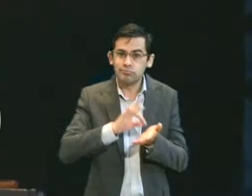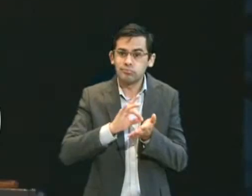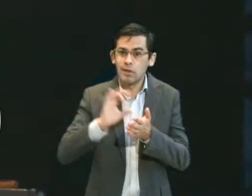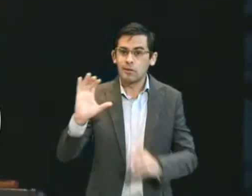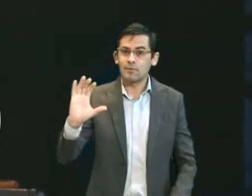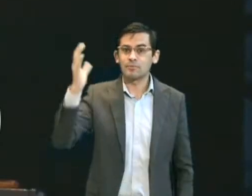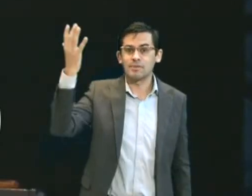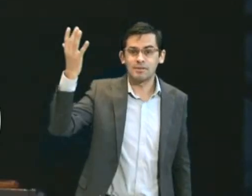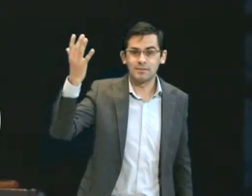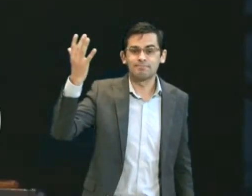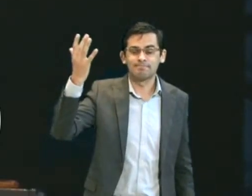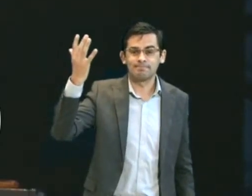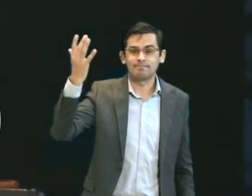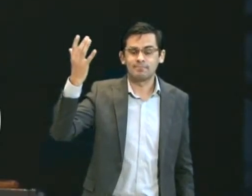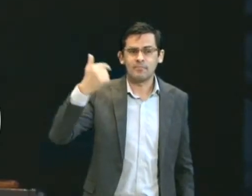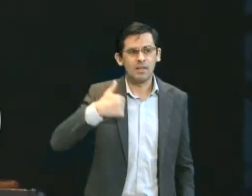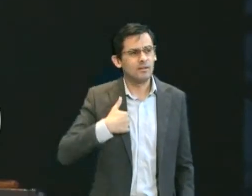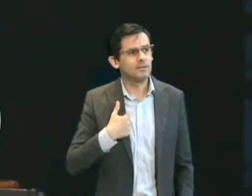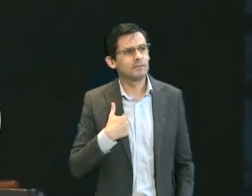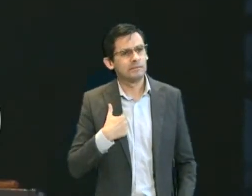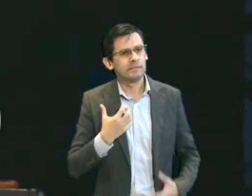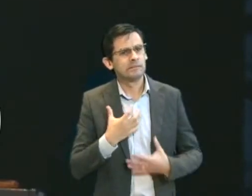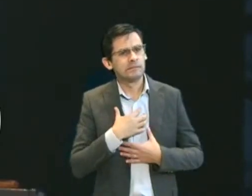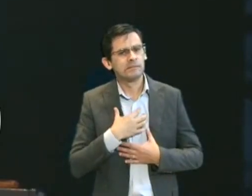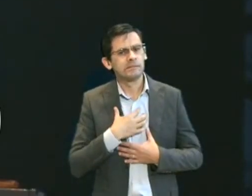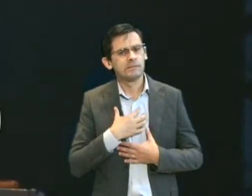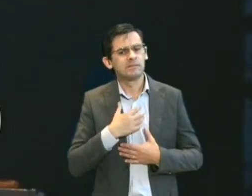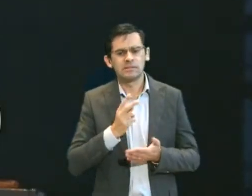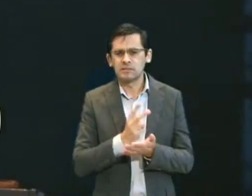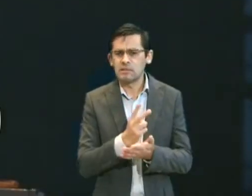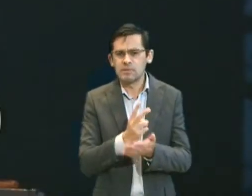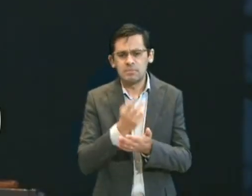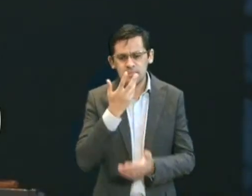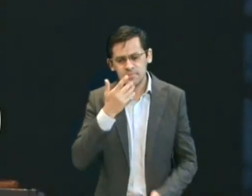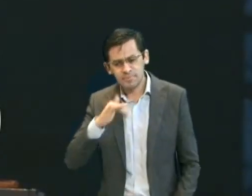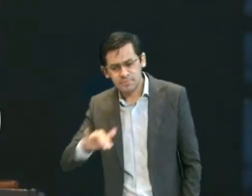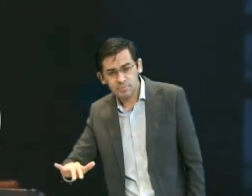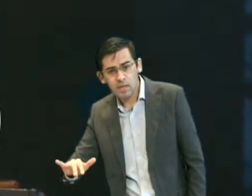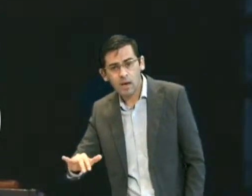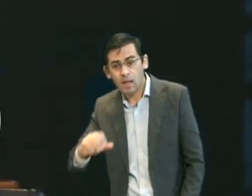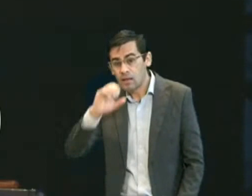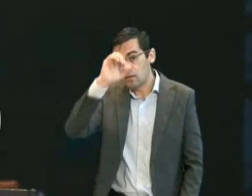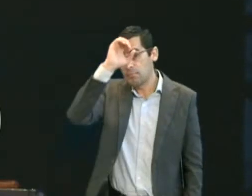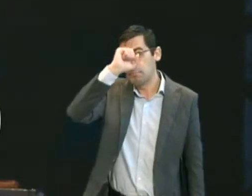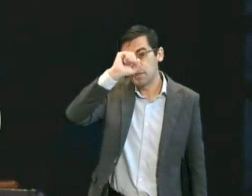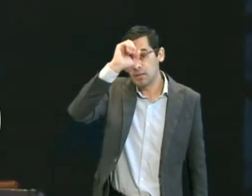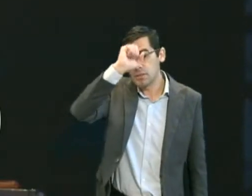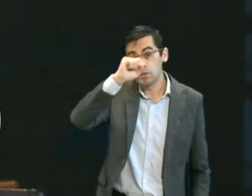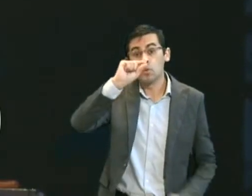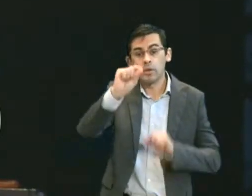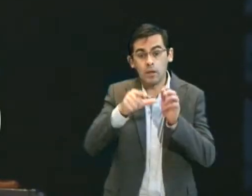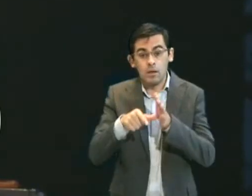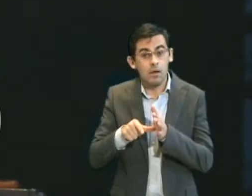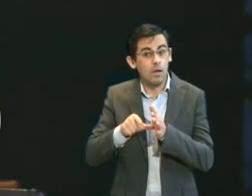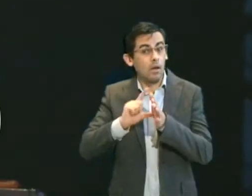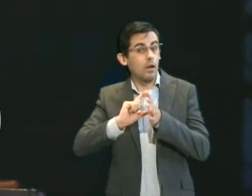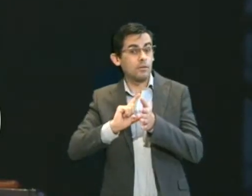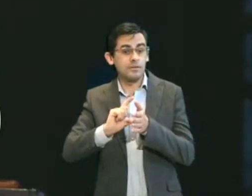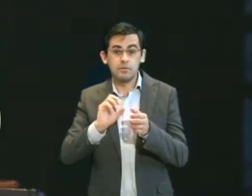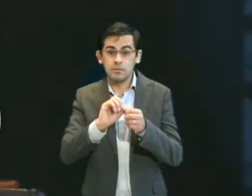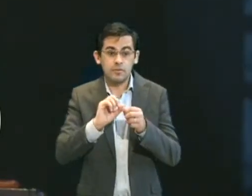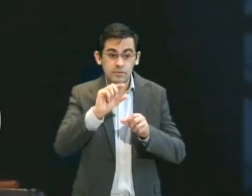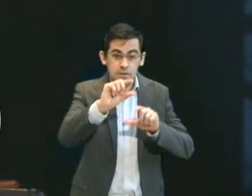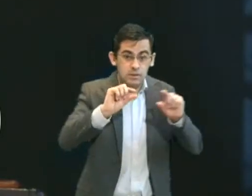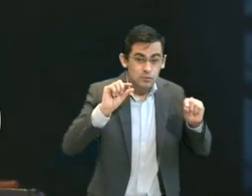aconteciam. E eu, desde novo, aprendi a, antes de tomar qualquer